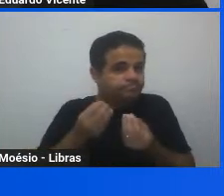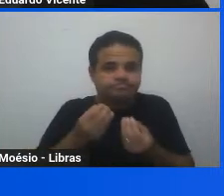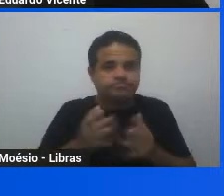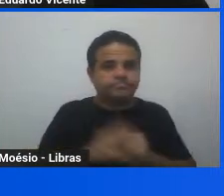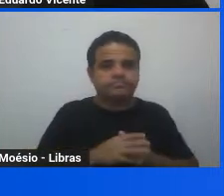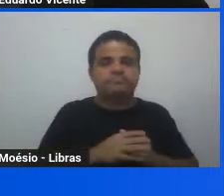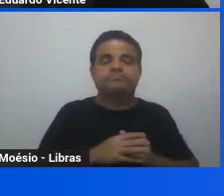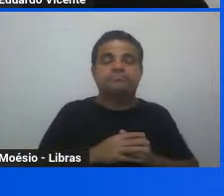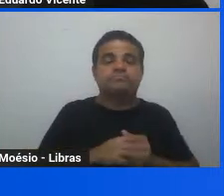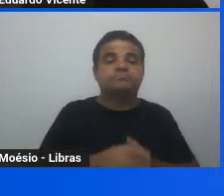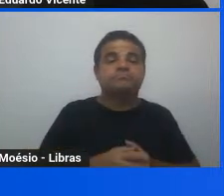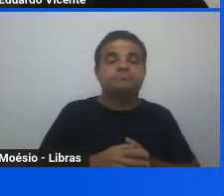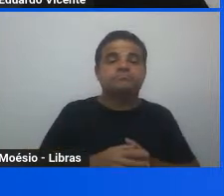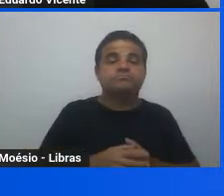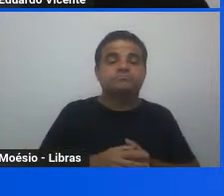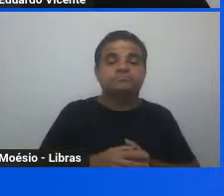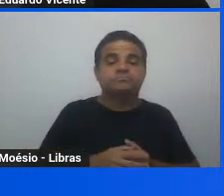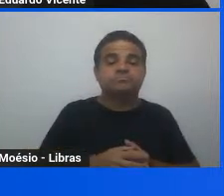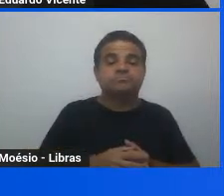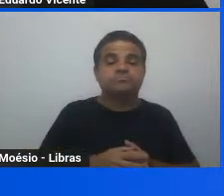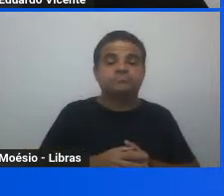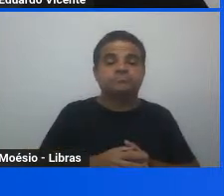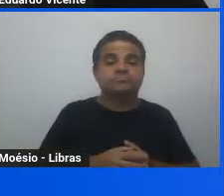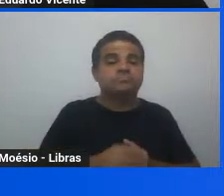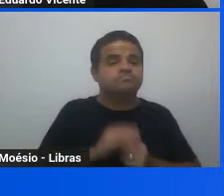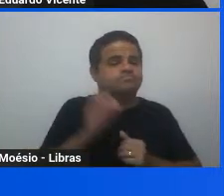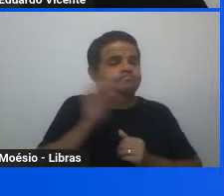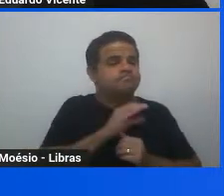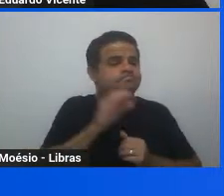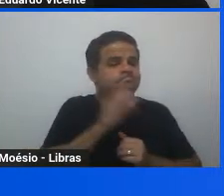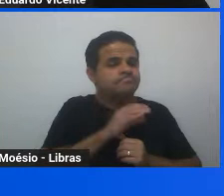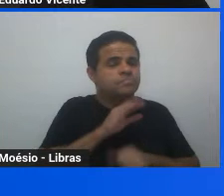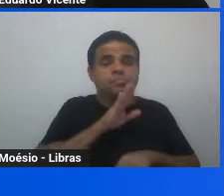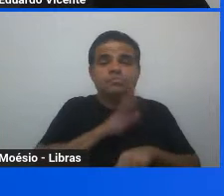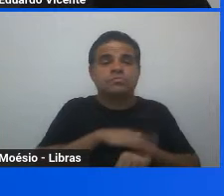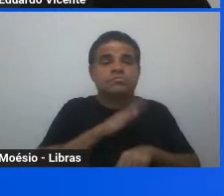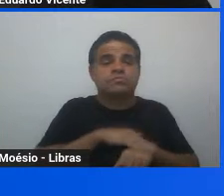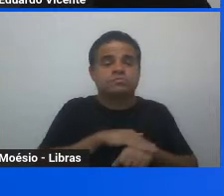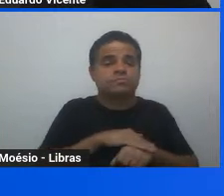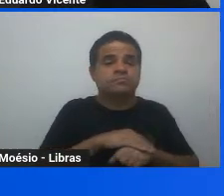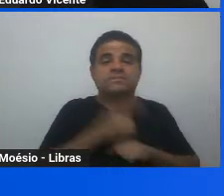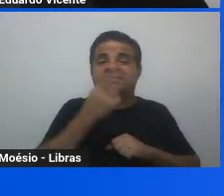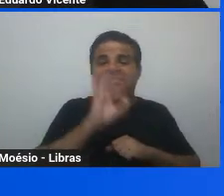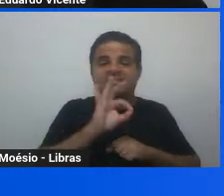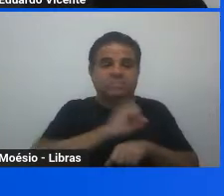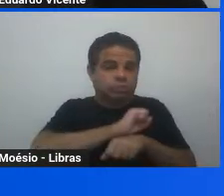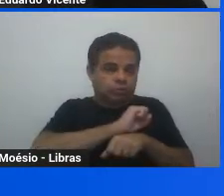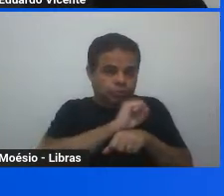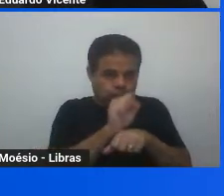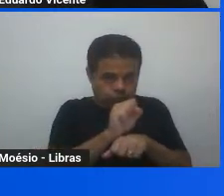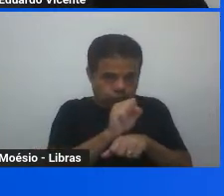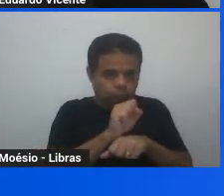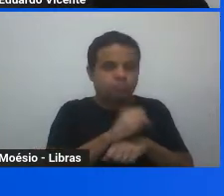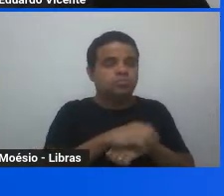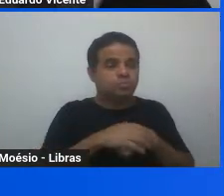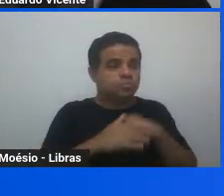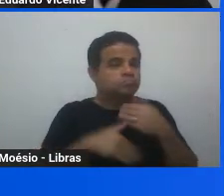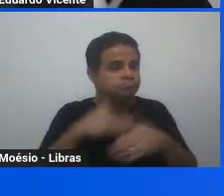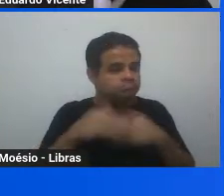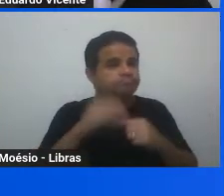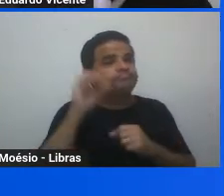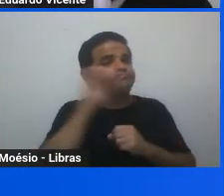eu vou checar o pulso numa velocidade, num tempo de 10 segundos no máximo. Então,